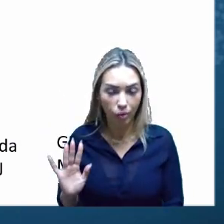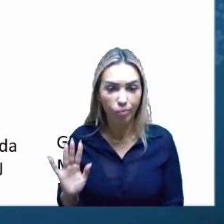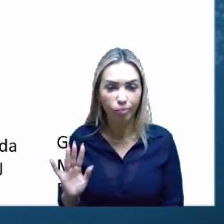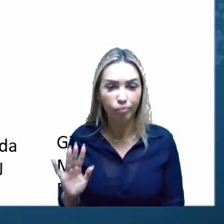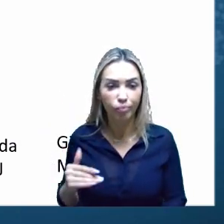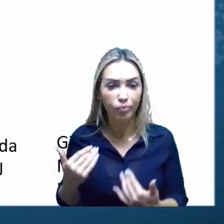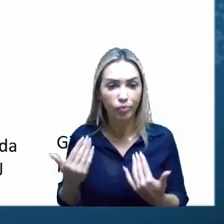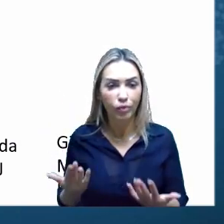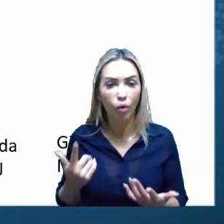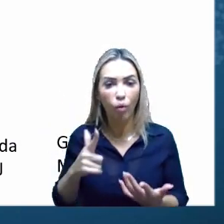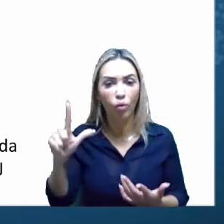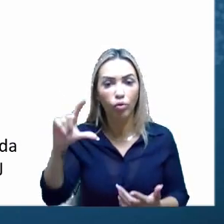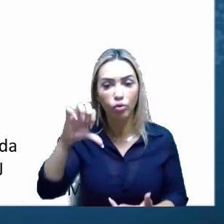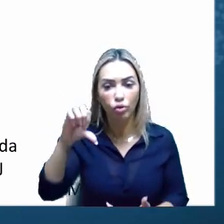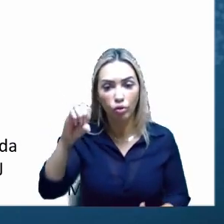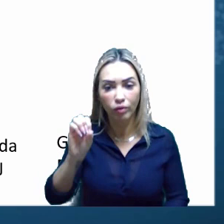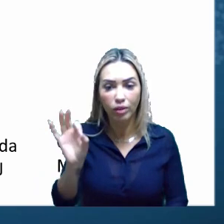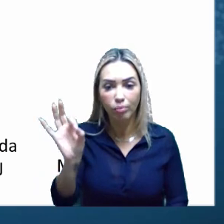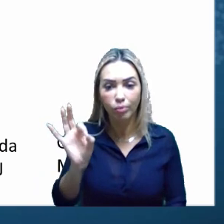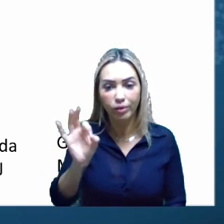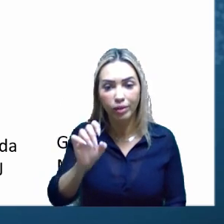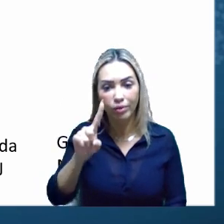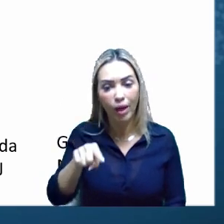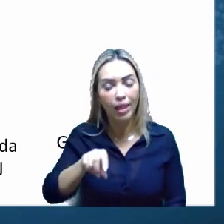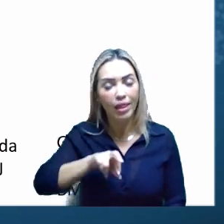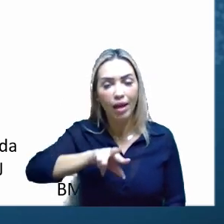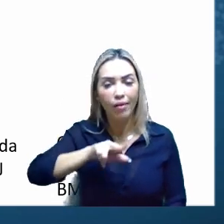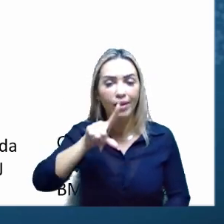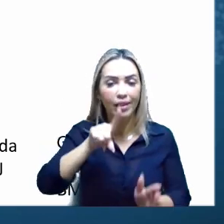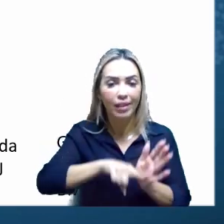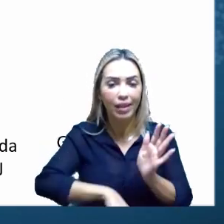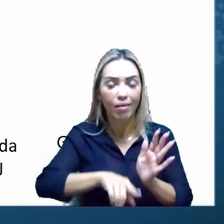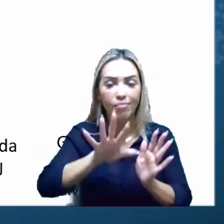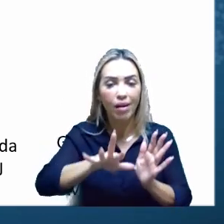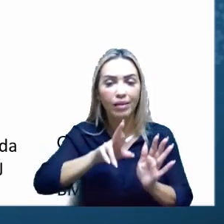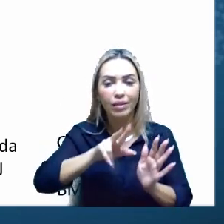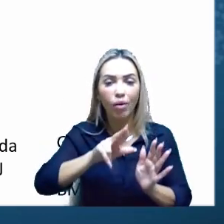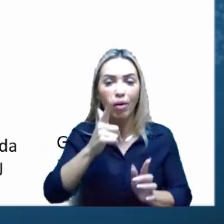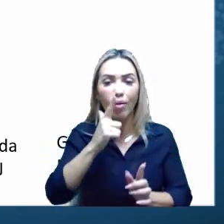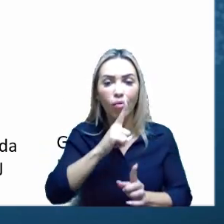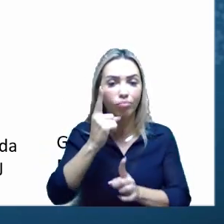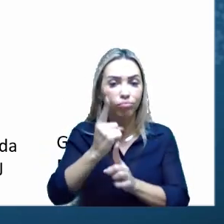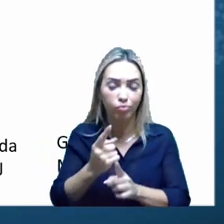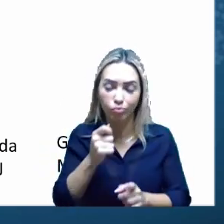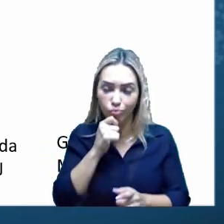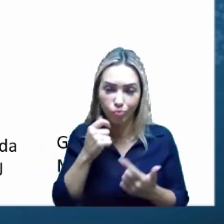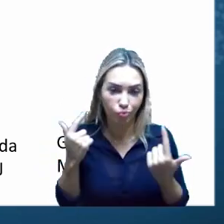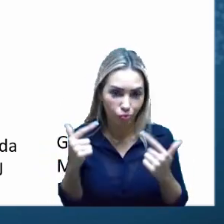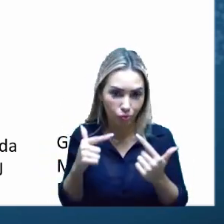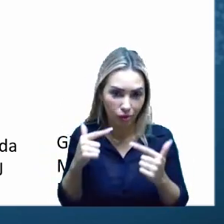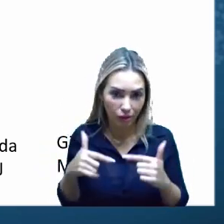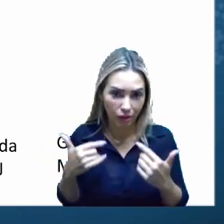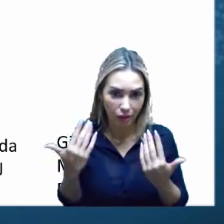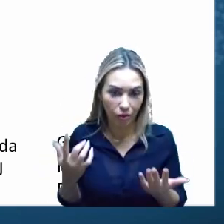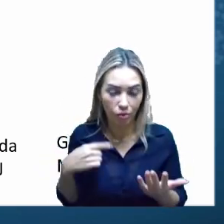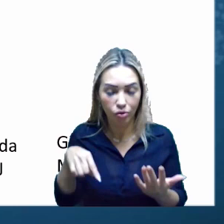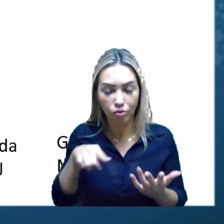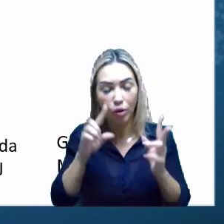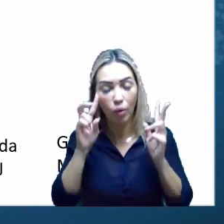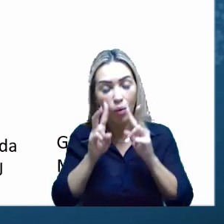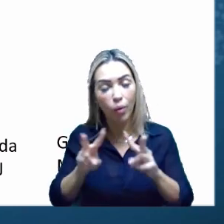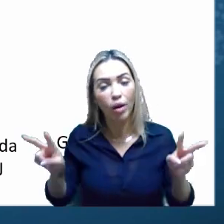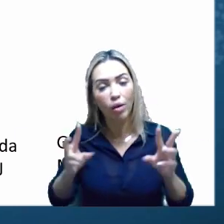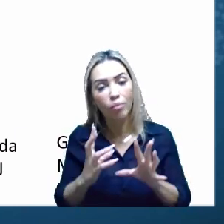Então, os outros 90% não eram negativos, mas eles não foram testados. Então, estamos olhando para uma